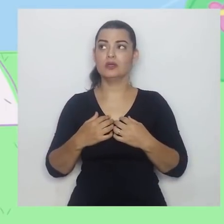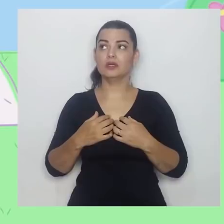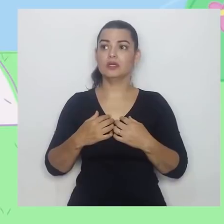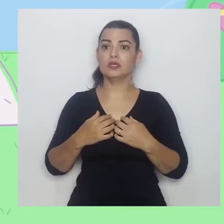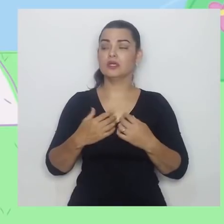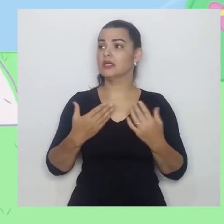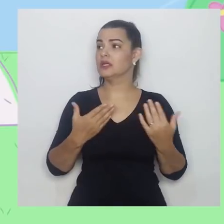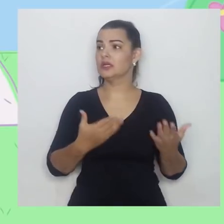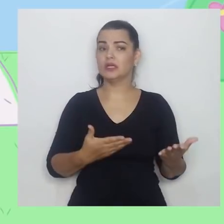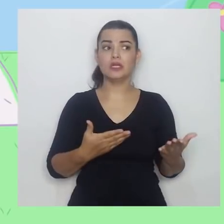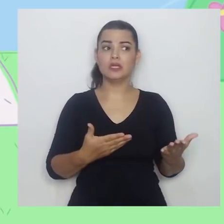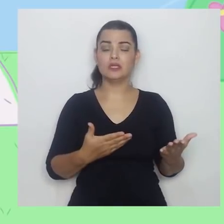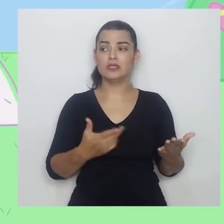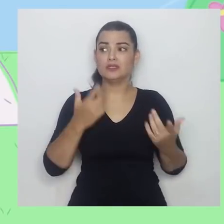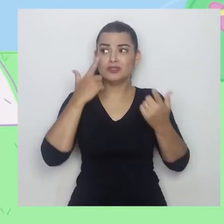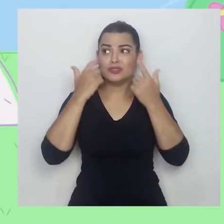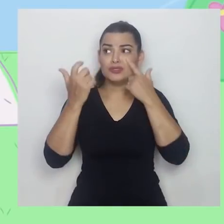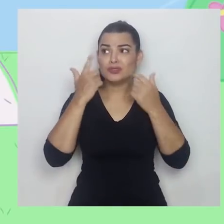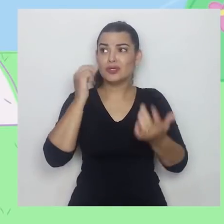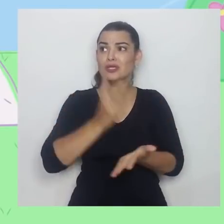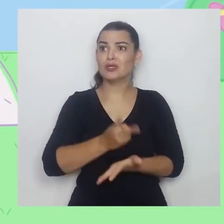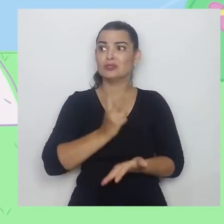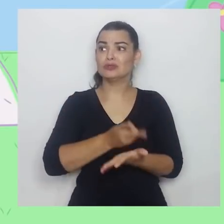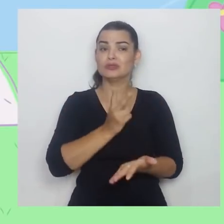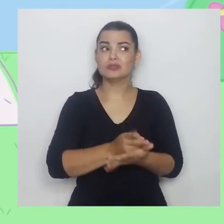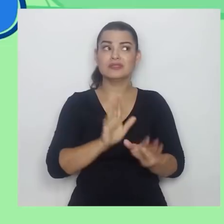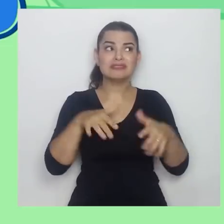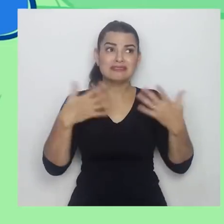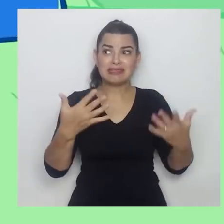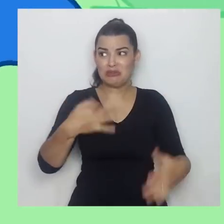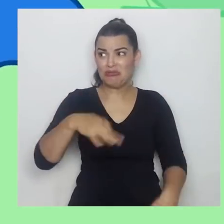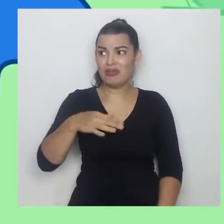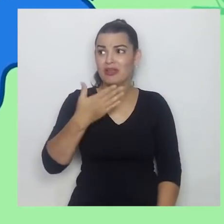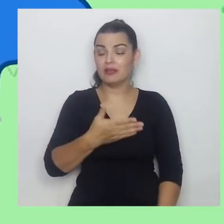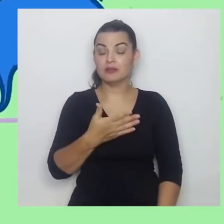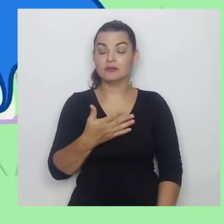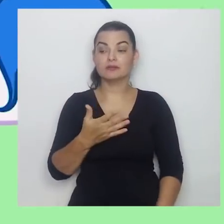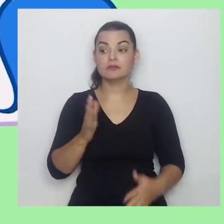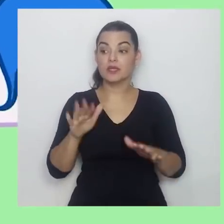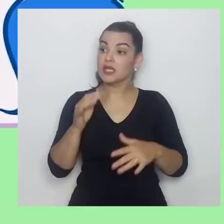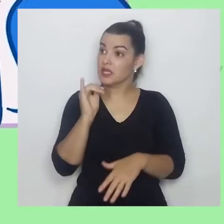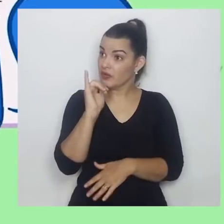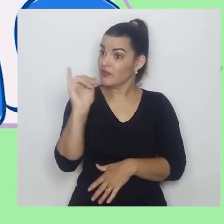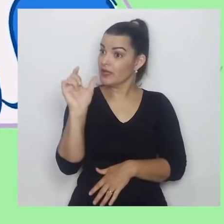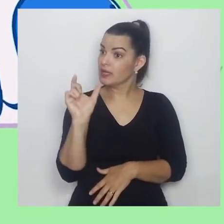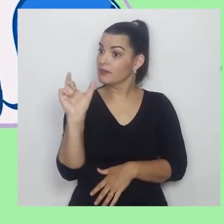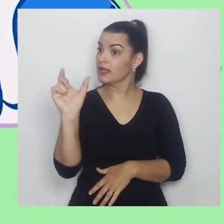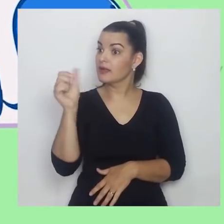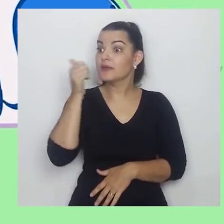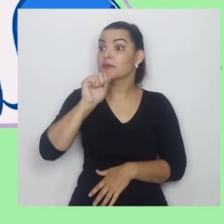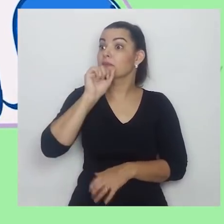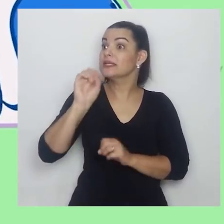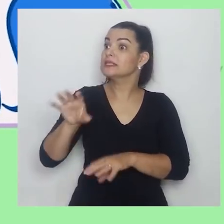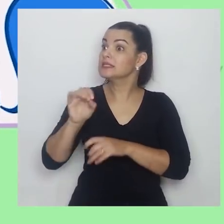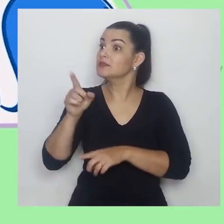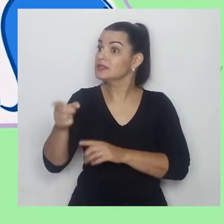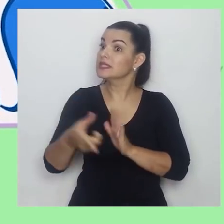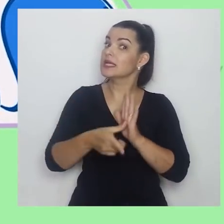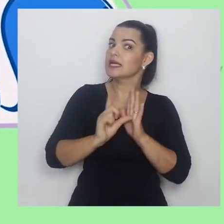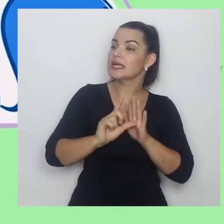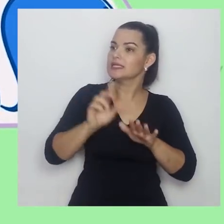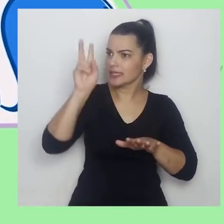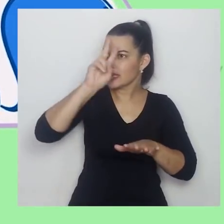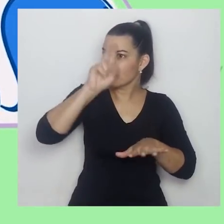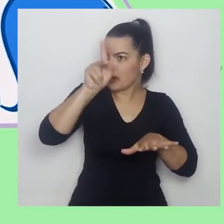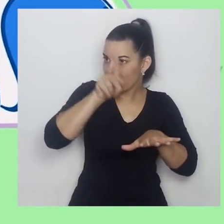Ele não para de chorar. Será que ele se machucou? Fala aquela palavra que a mamãe ensinou quando você pisou sem querer no pé da Dona